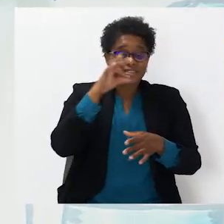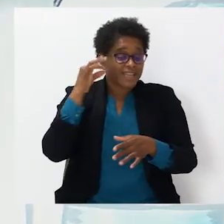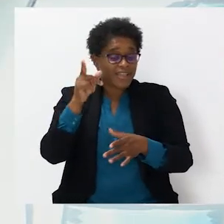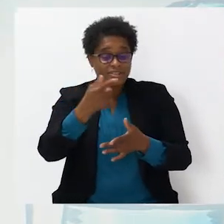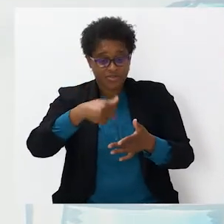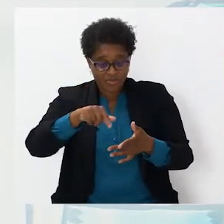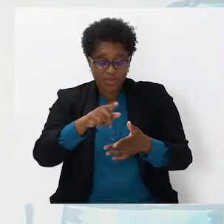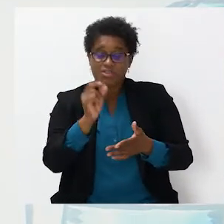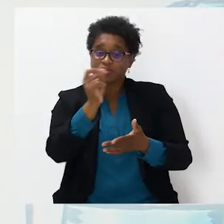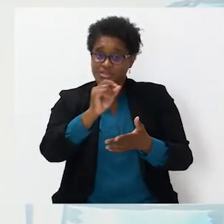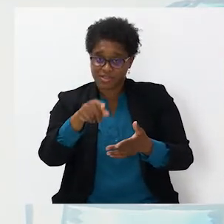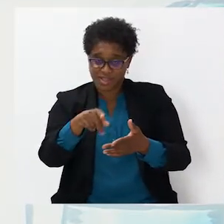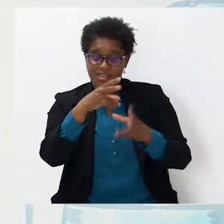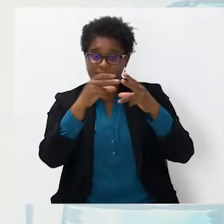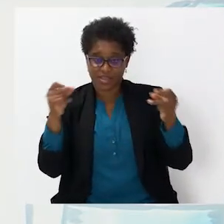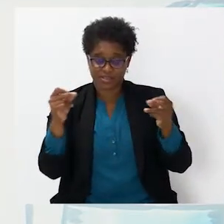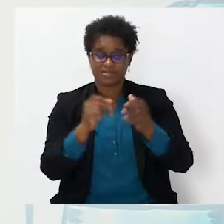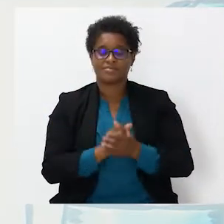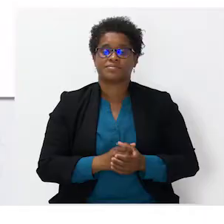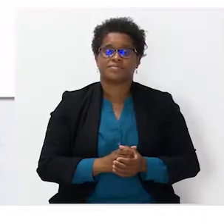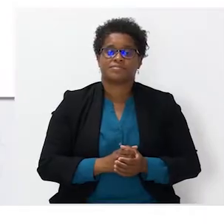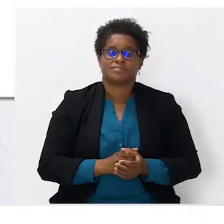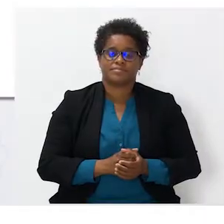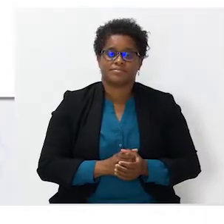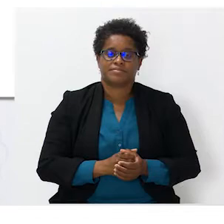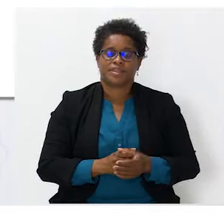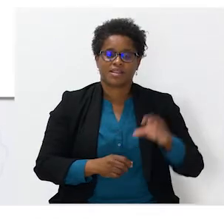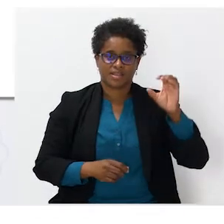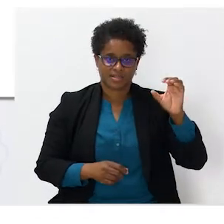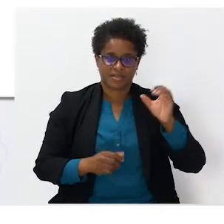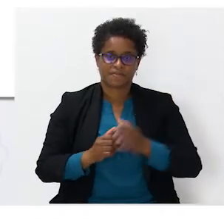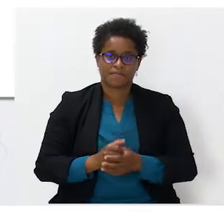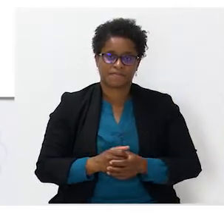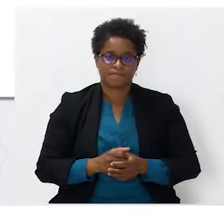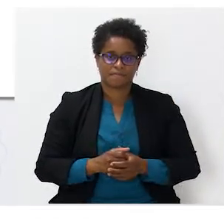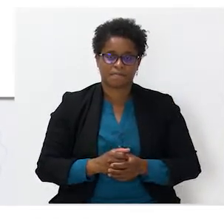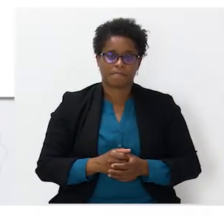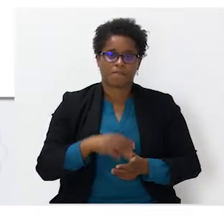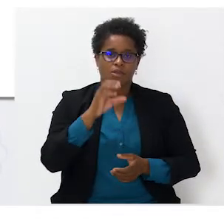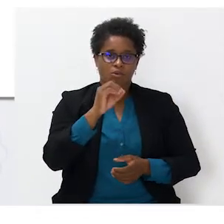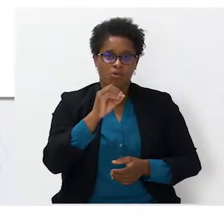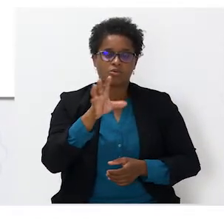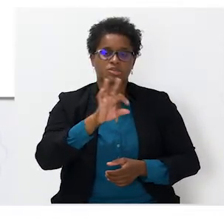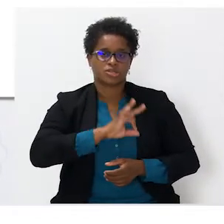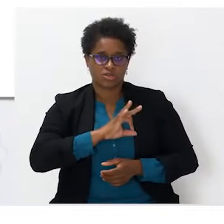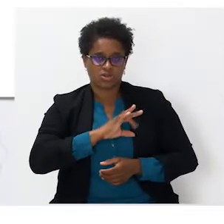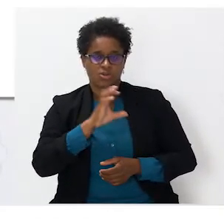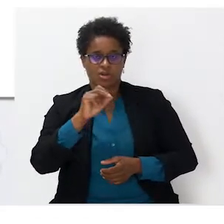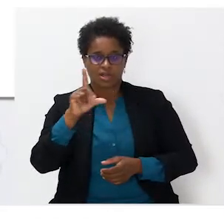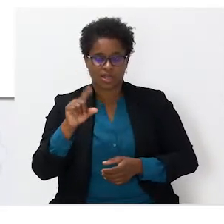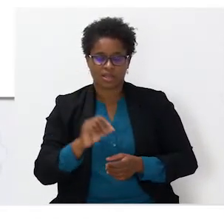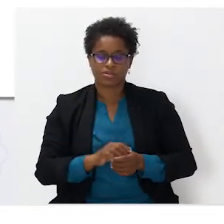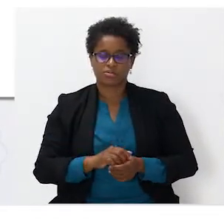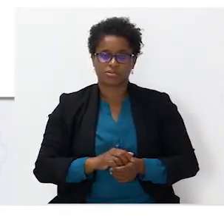vamos colocar nesta frase? A linha C. O senhor Carlos